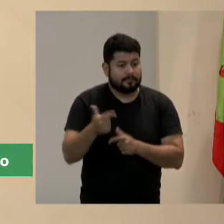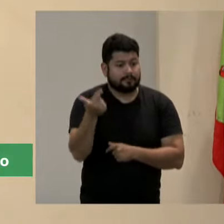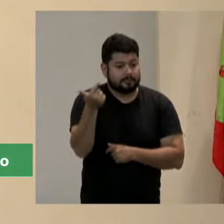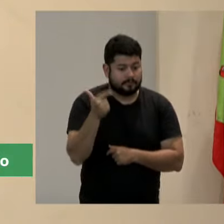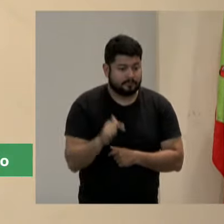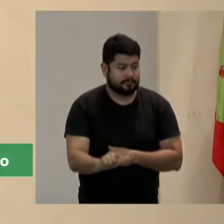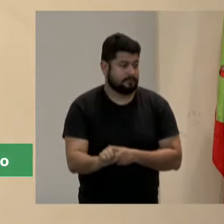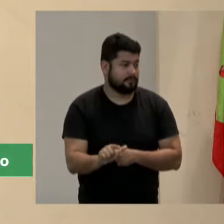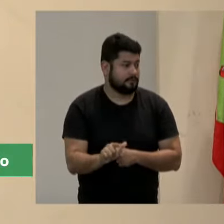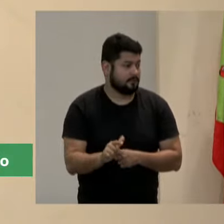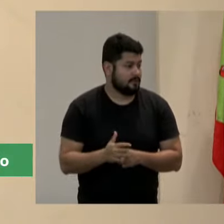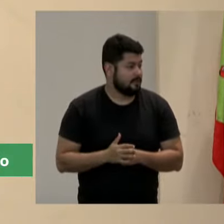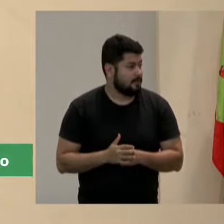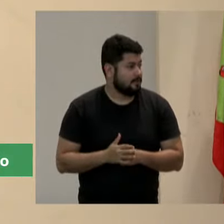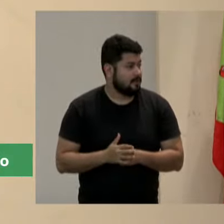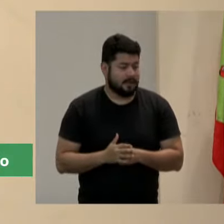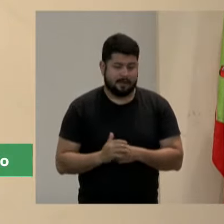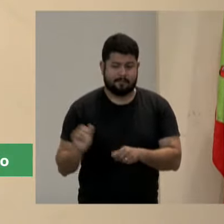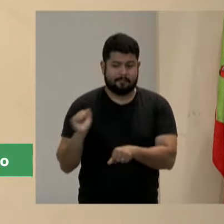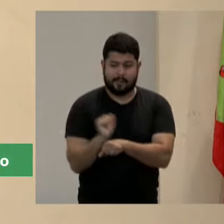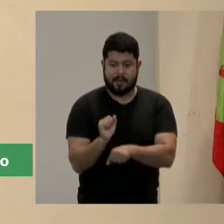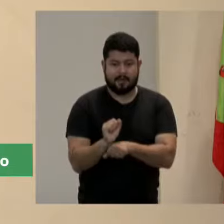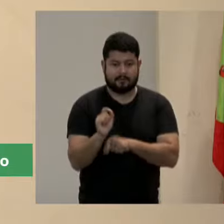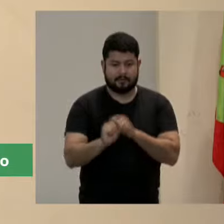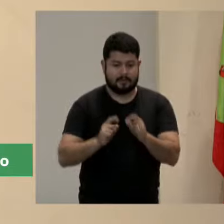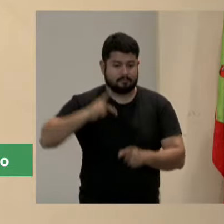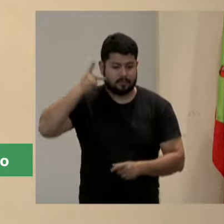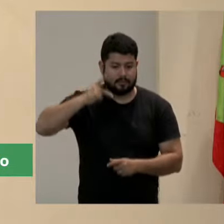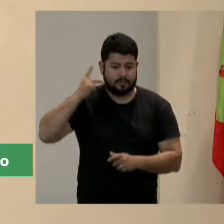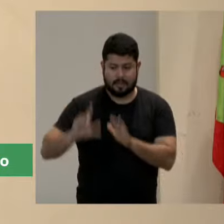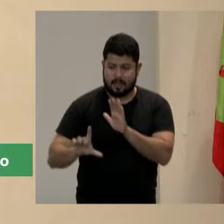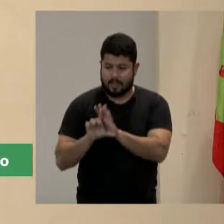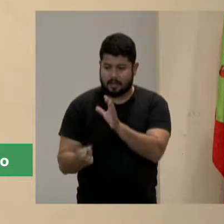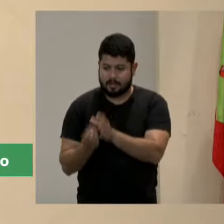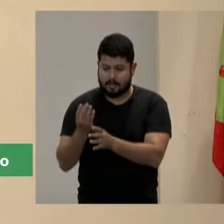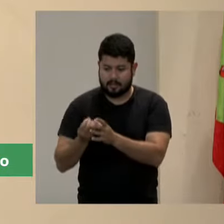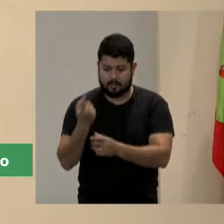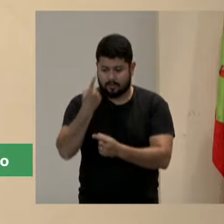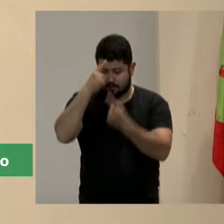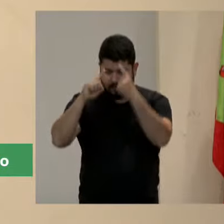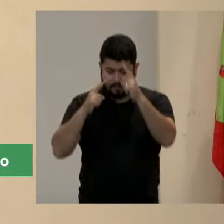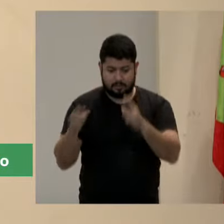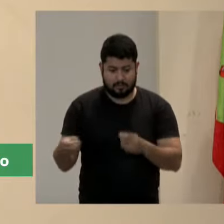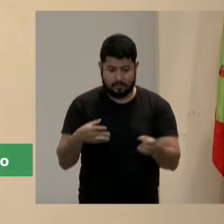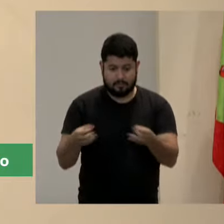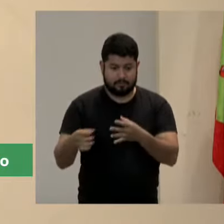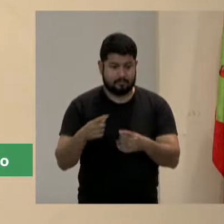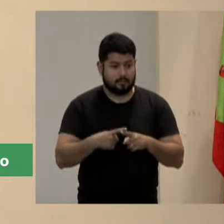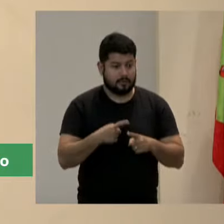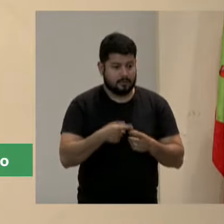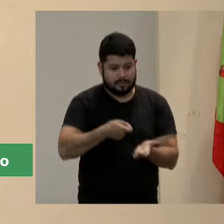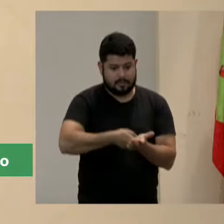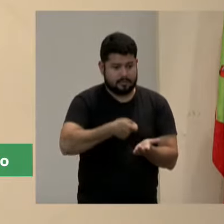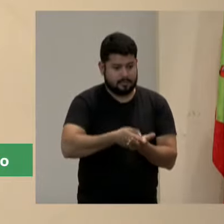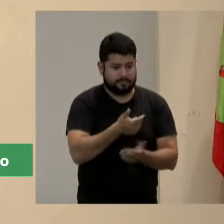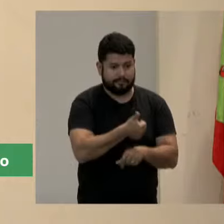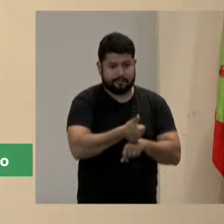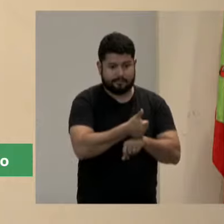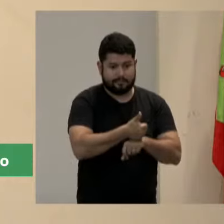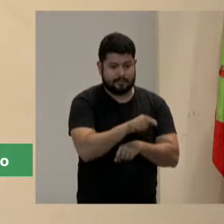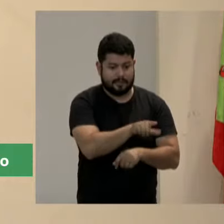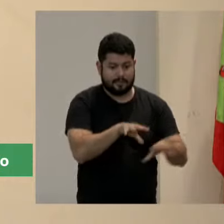políticas paliativas e exigindo de um profissional que não foi capacitado fazer algo que ele não consegue fazer, e aí nós